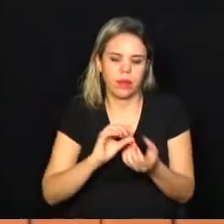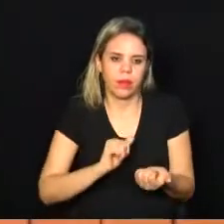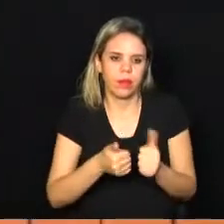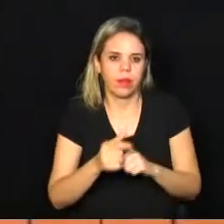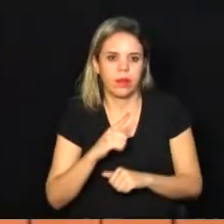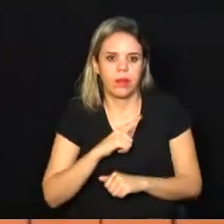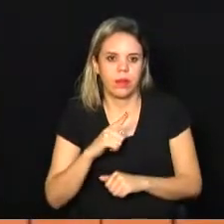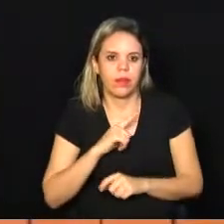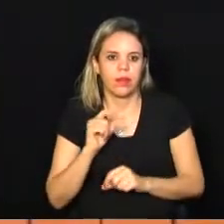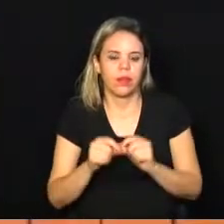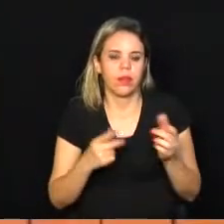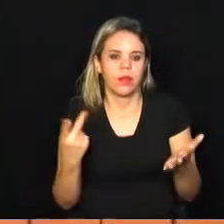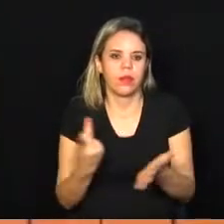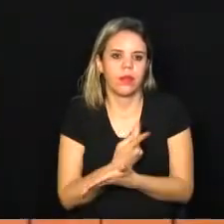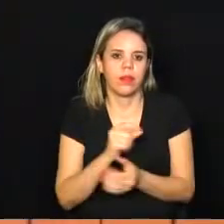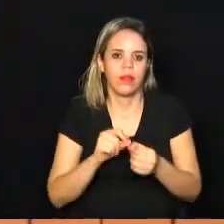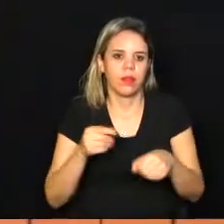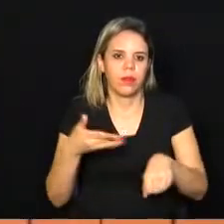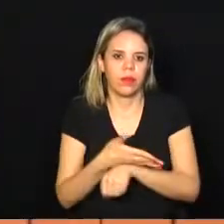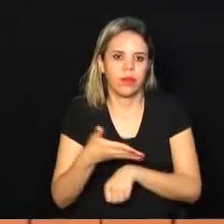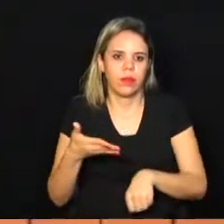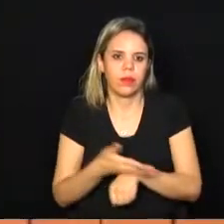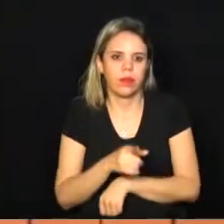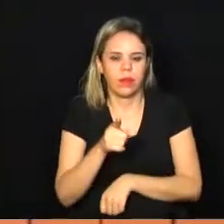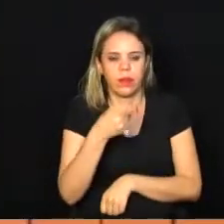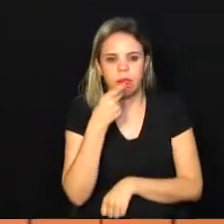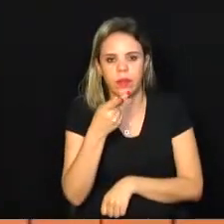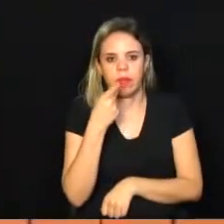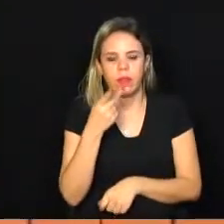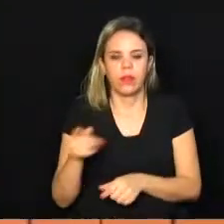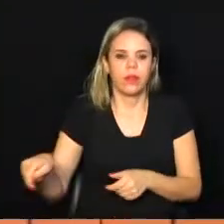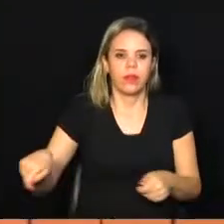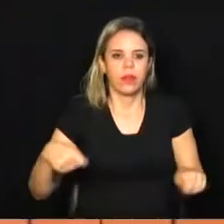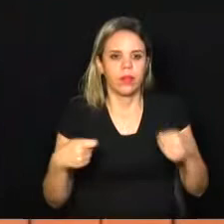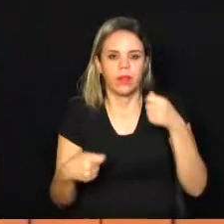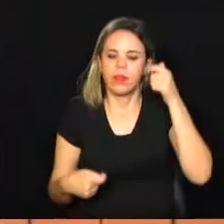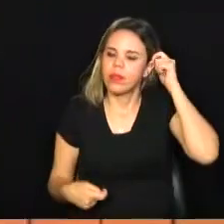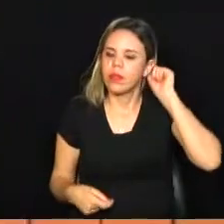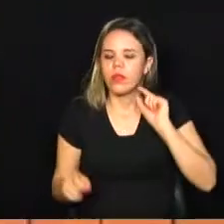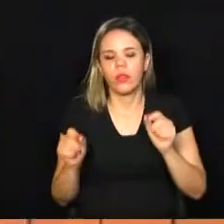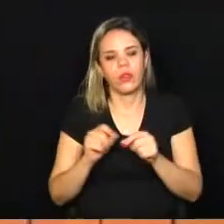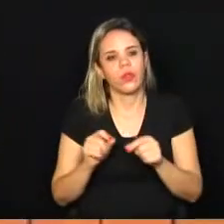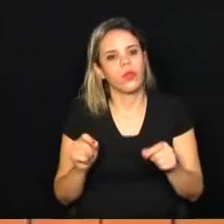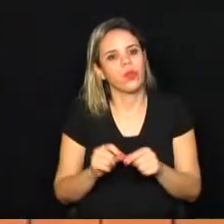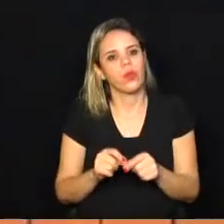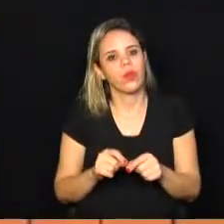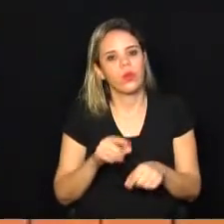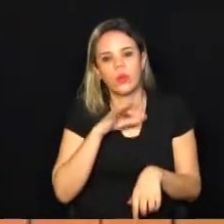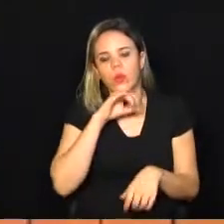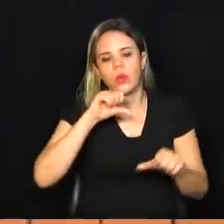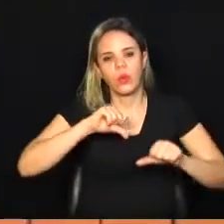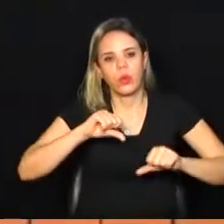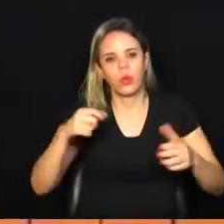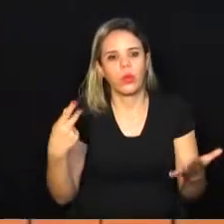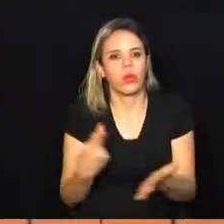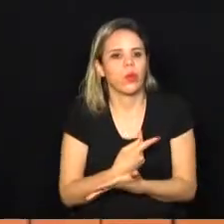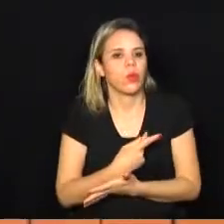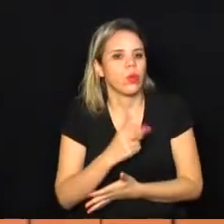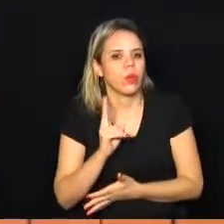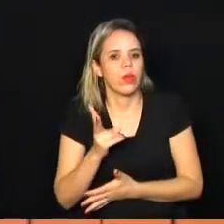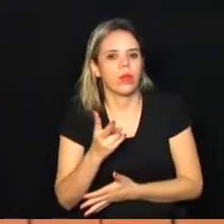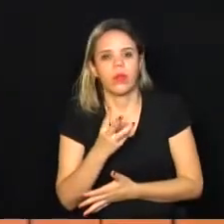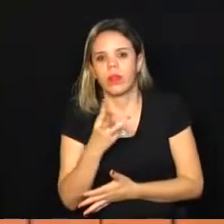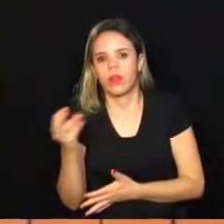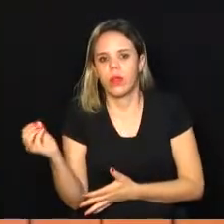esporte que o erro ele faz parte, então você citou o tênis. Você pode fazer um set muito ruim, errar 20,